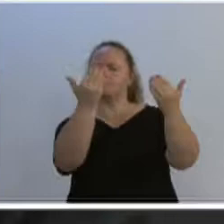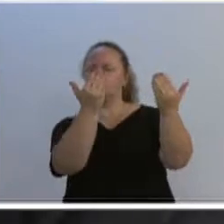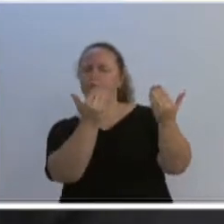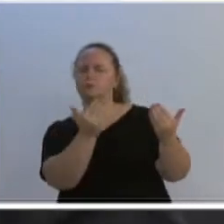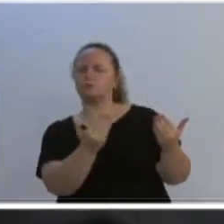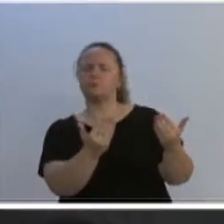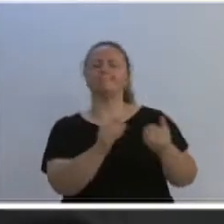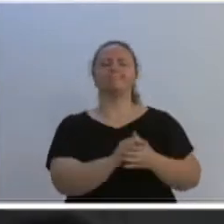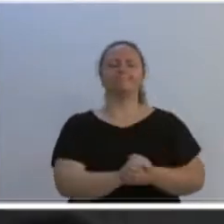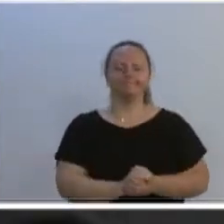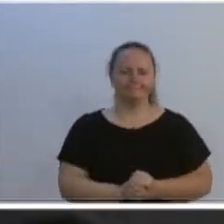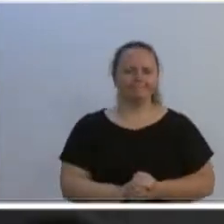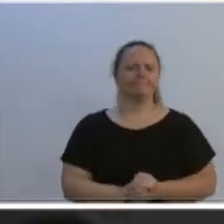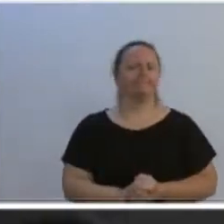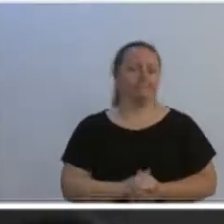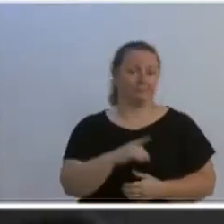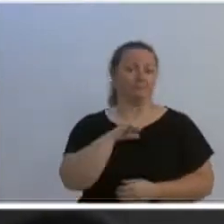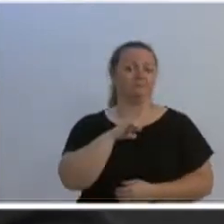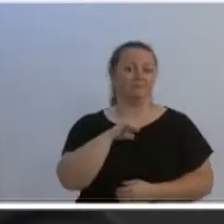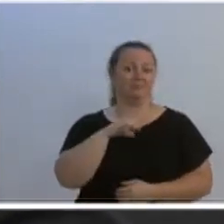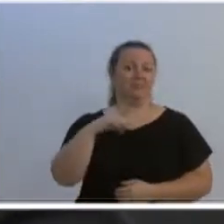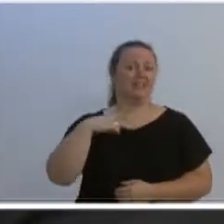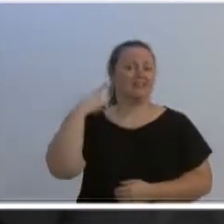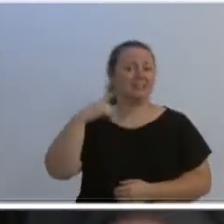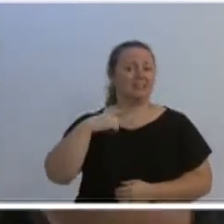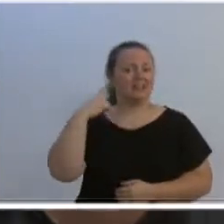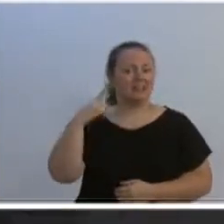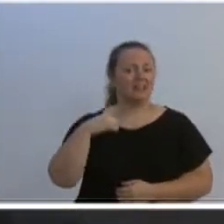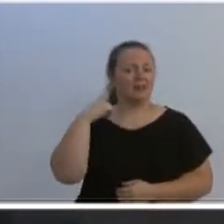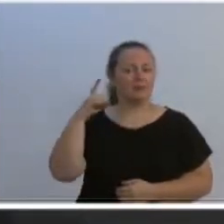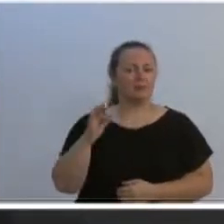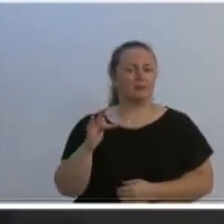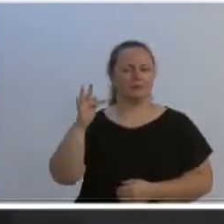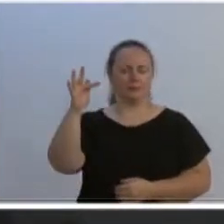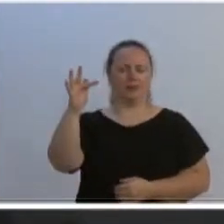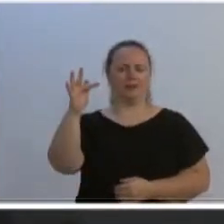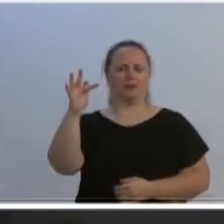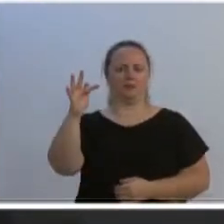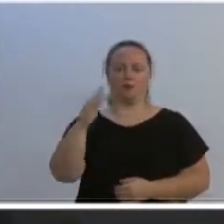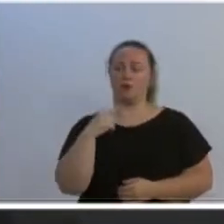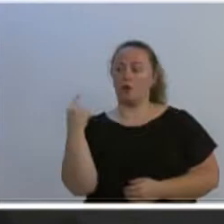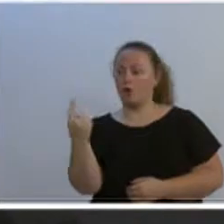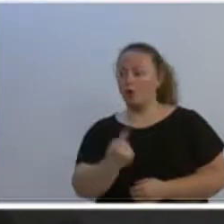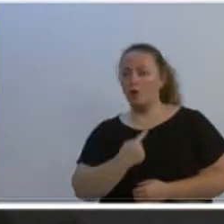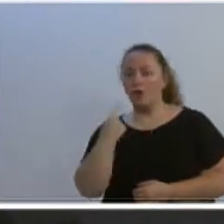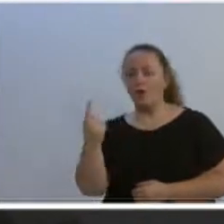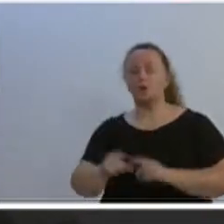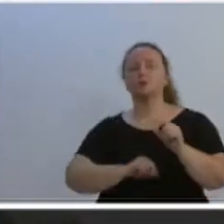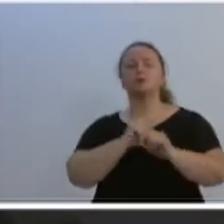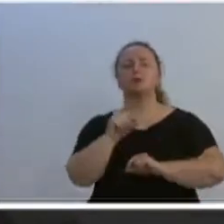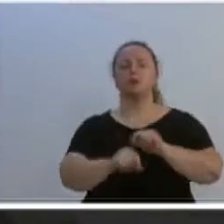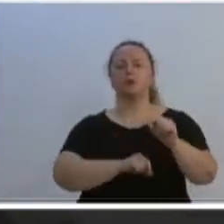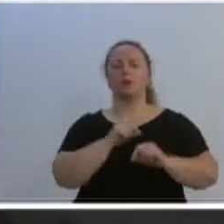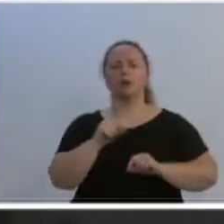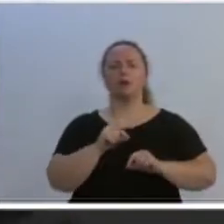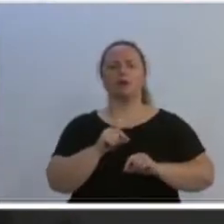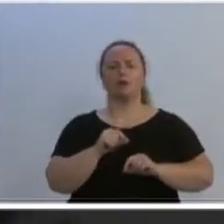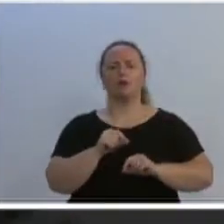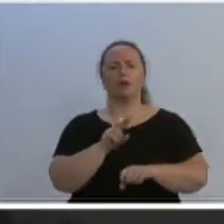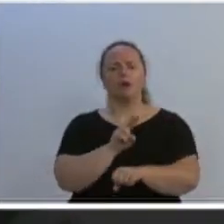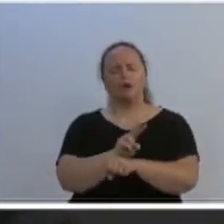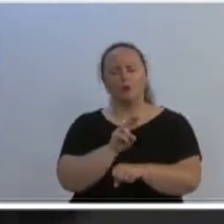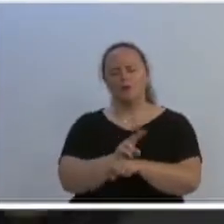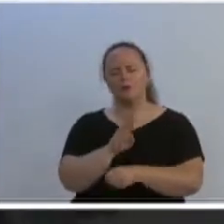Nós temos deputados federais para fazer esse trabalho. Nós temos que cuidar da nossa cidade, cuidar das escolas da